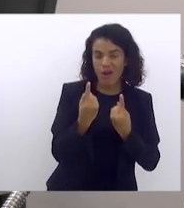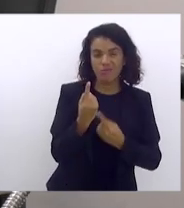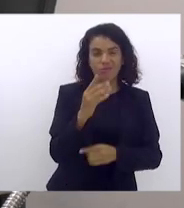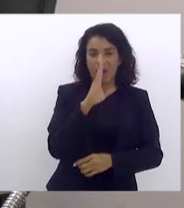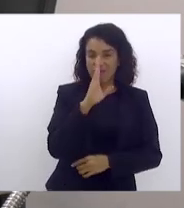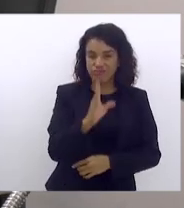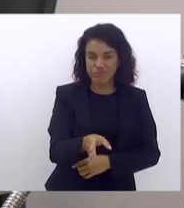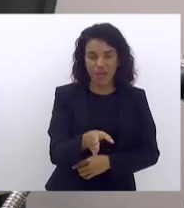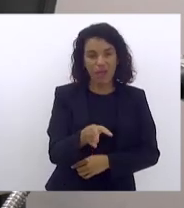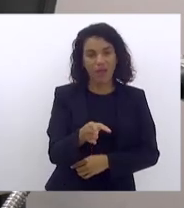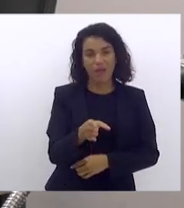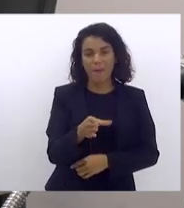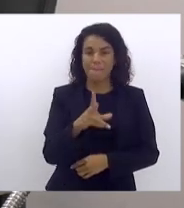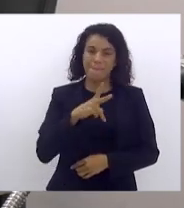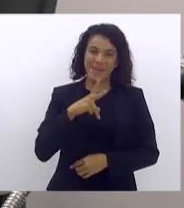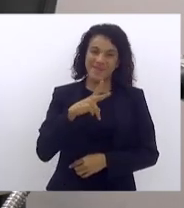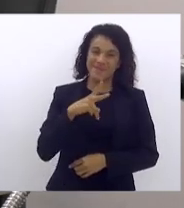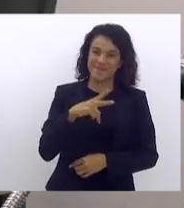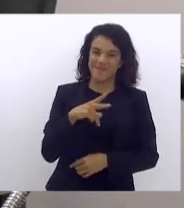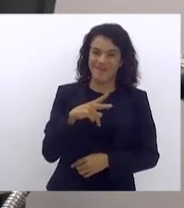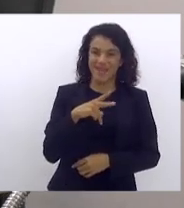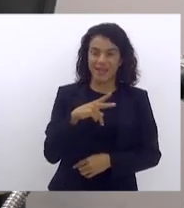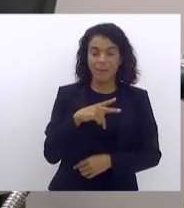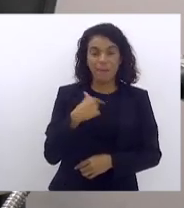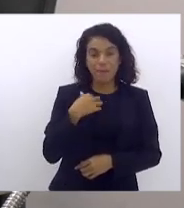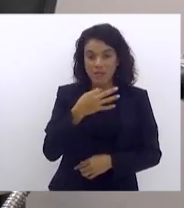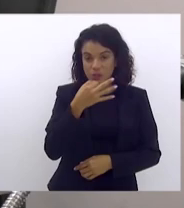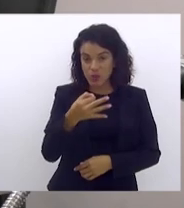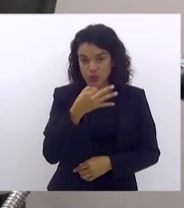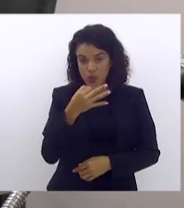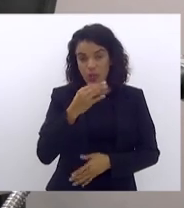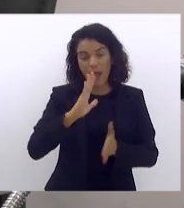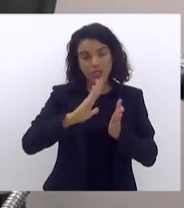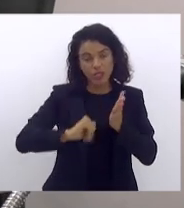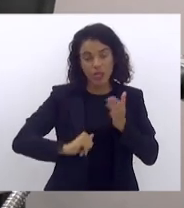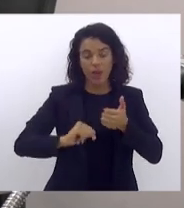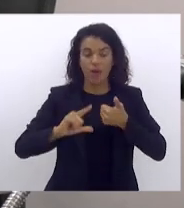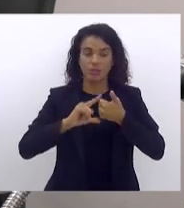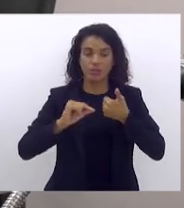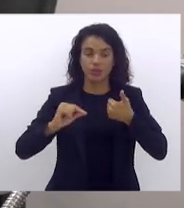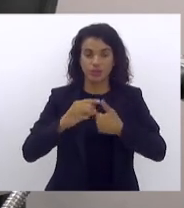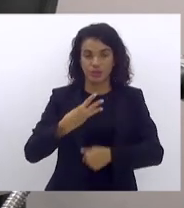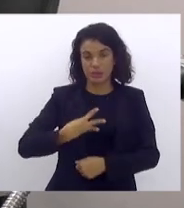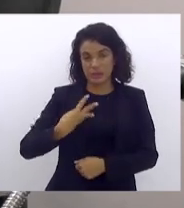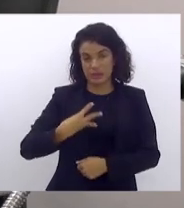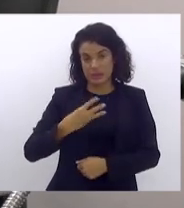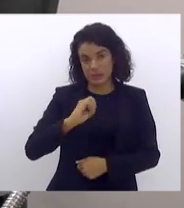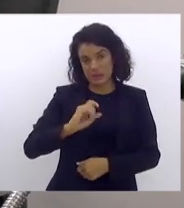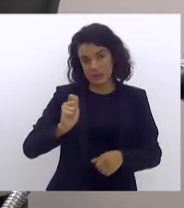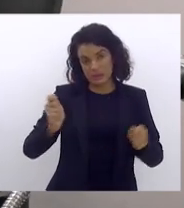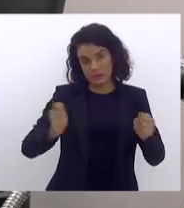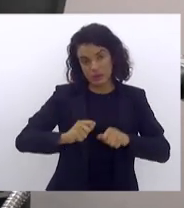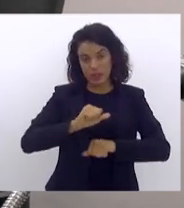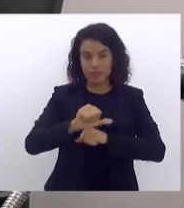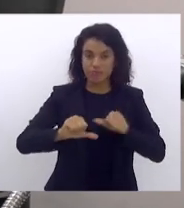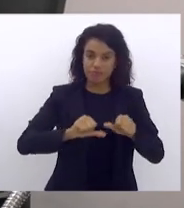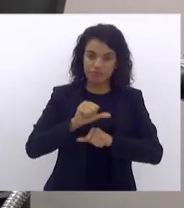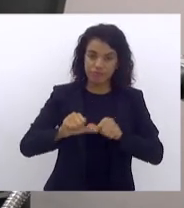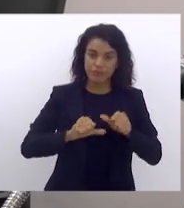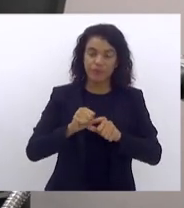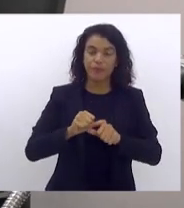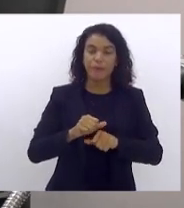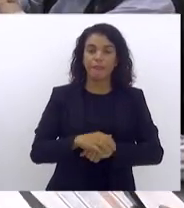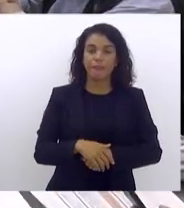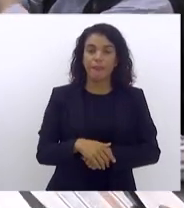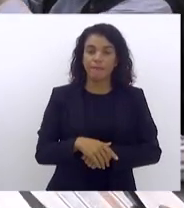direcionar para uma entidade privada. Então, a minha ideia era suprimir o artigo 3º, se Vossa Excelência puder retificar. Tá bom. Então, vosso parecer